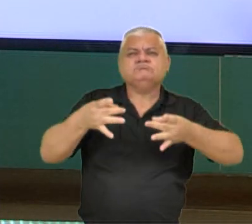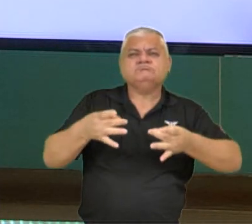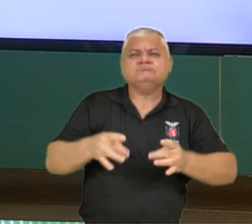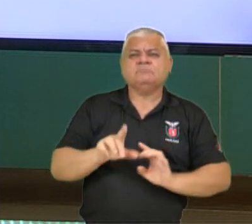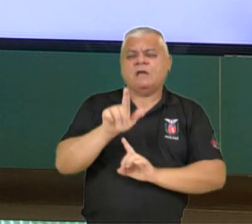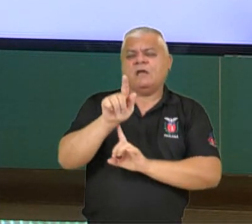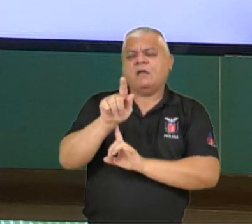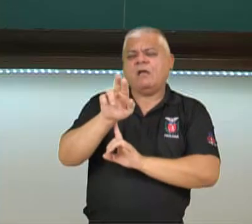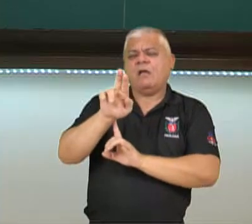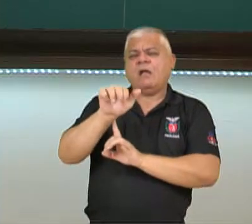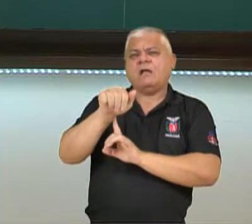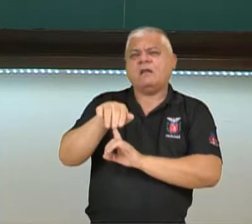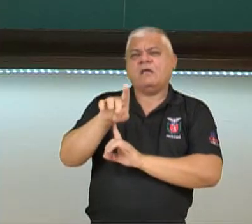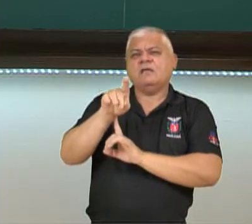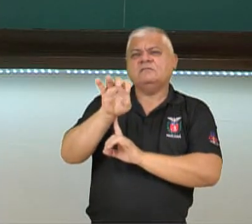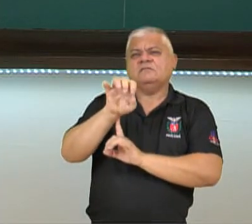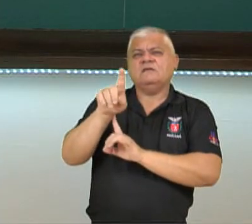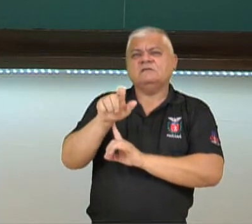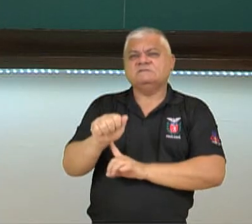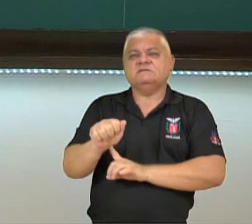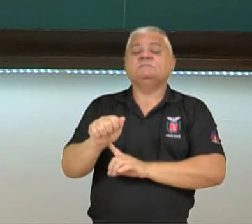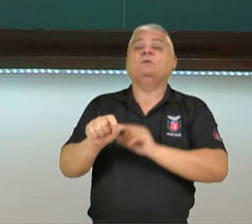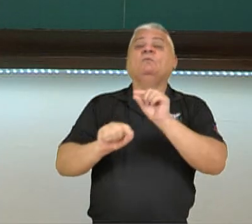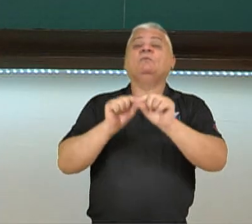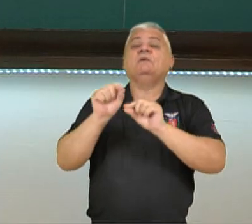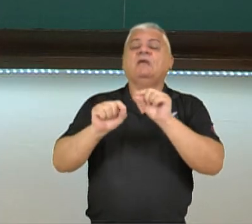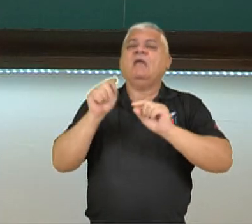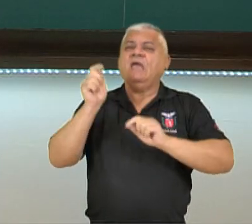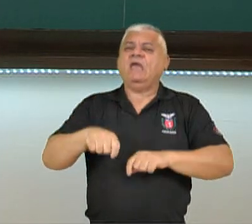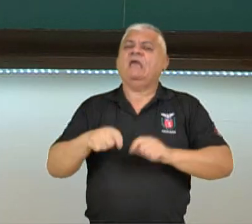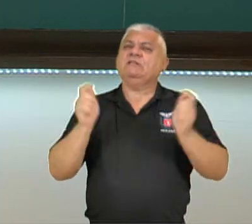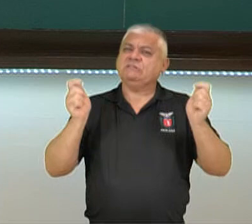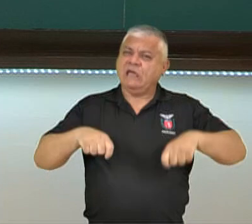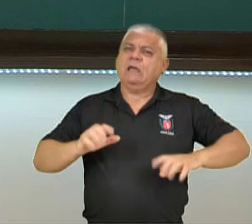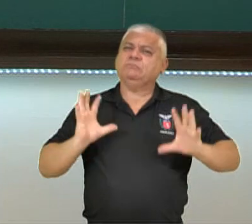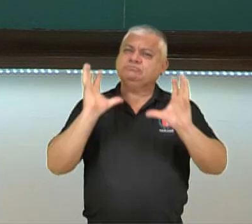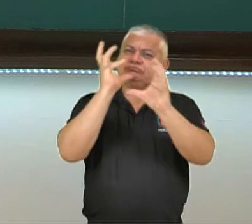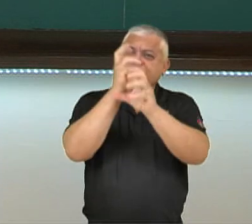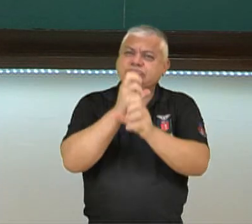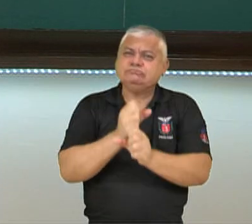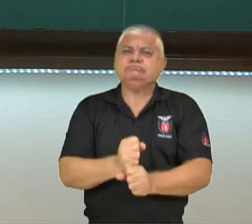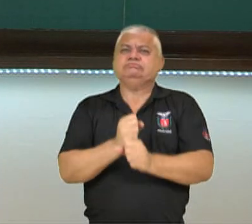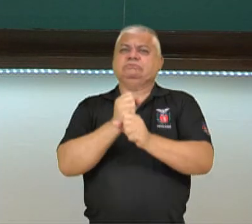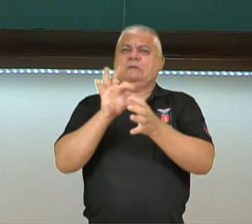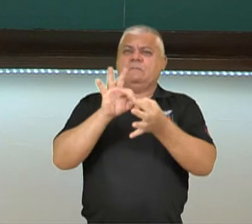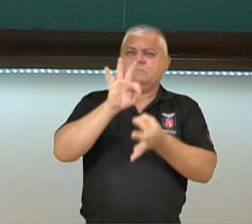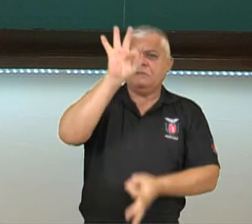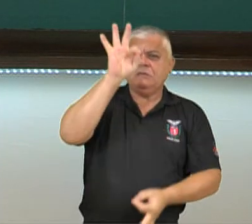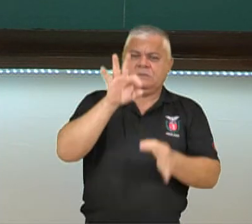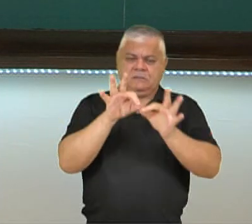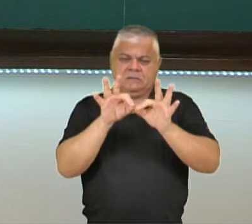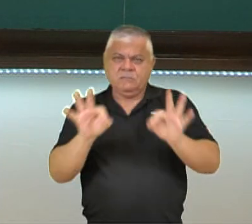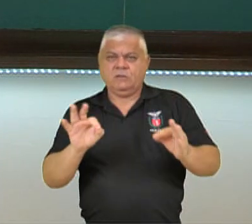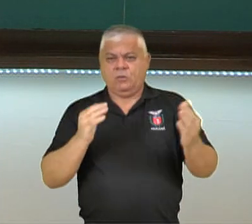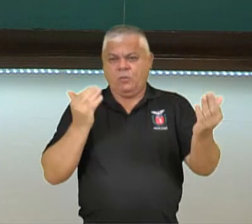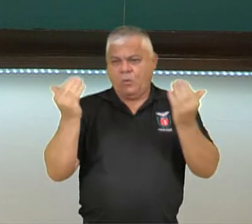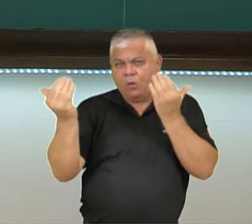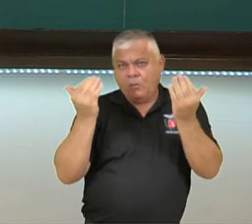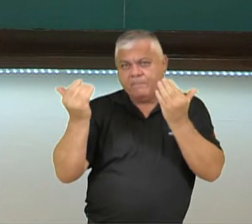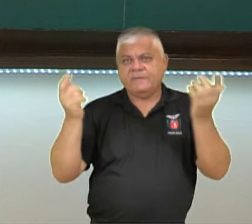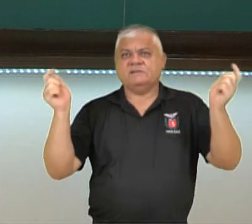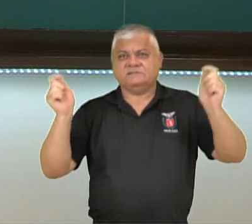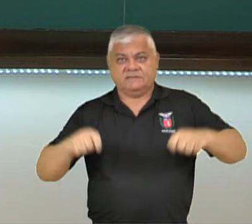isso. Primeiro, grandeza física é tudo aquilo que pode ser medido e comparado na natureza.